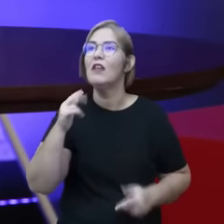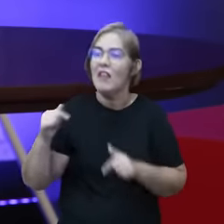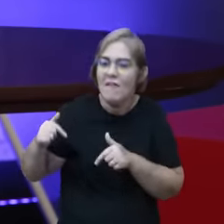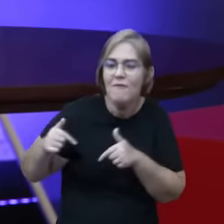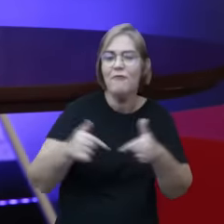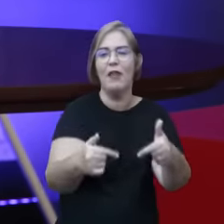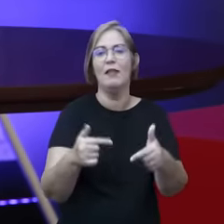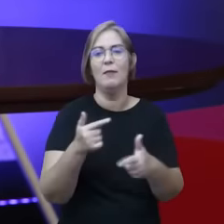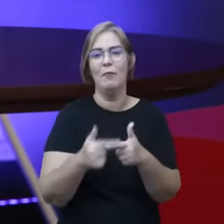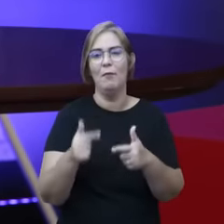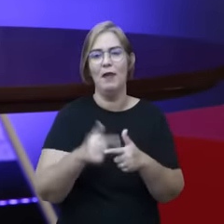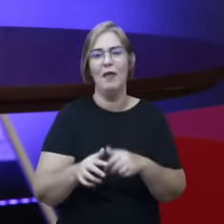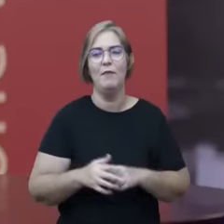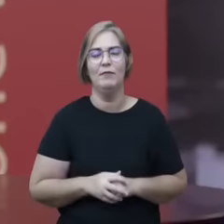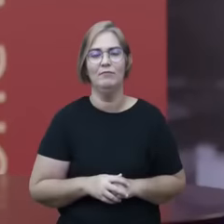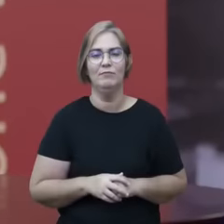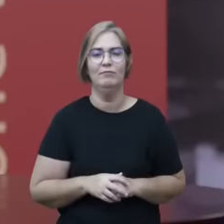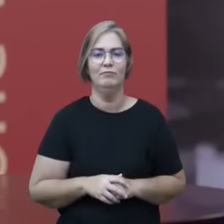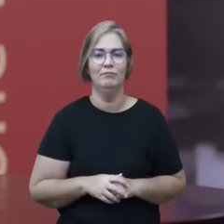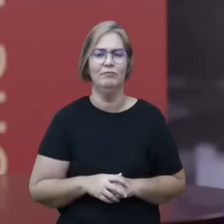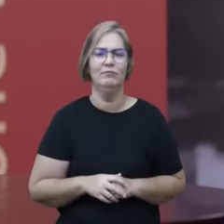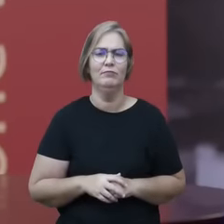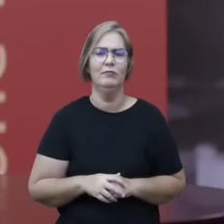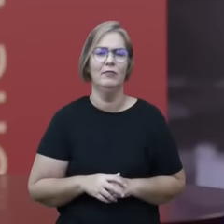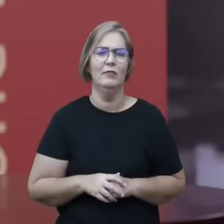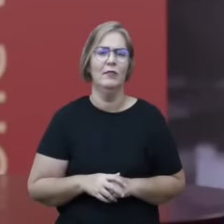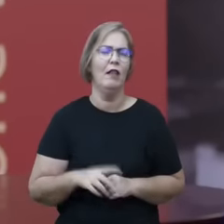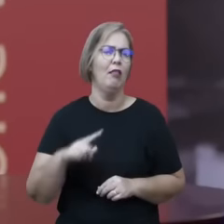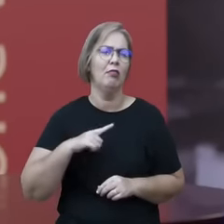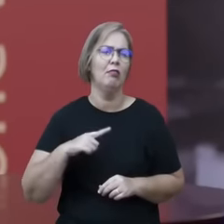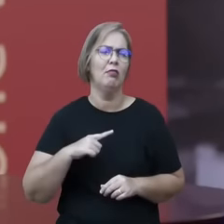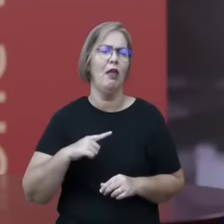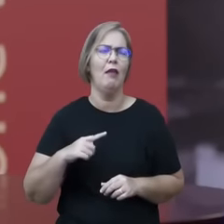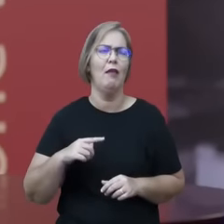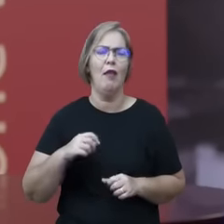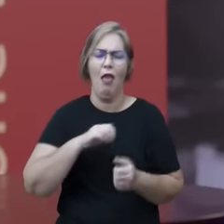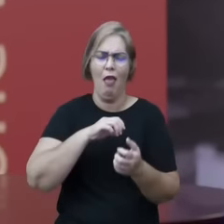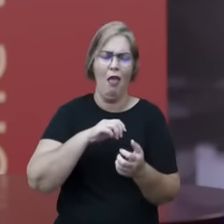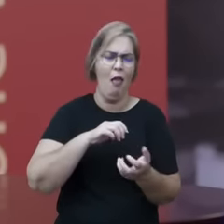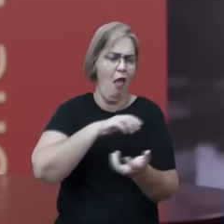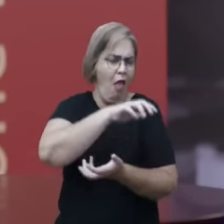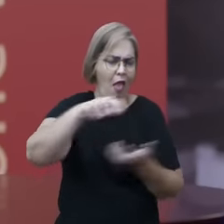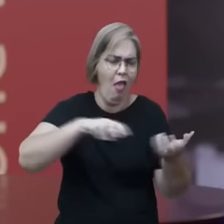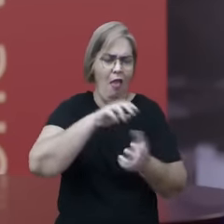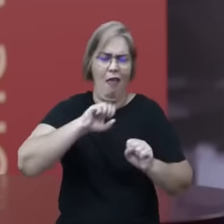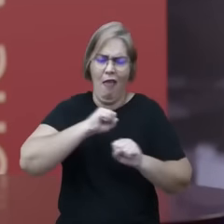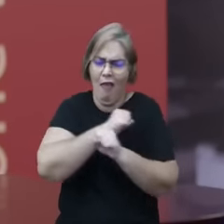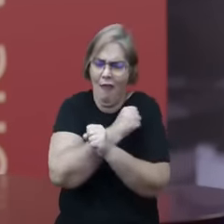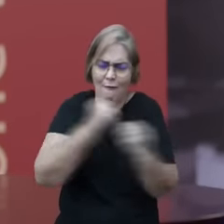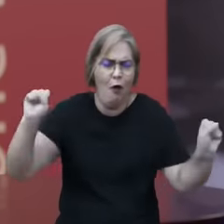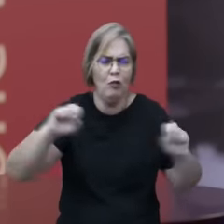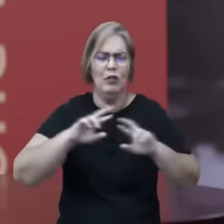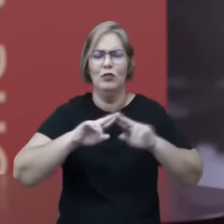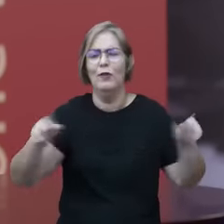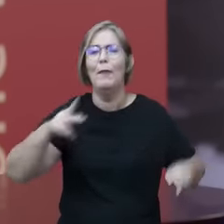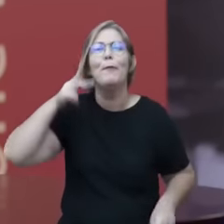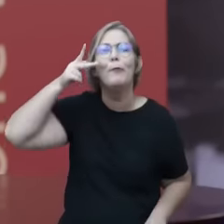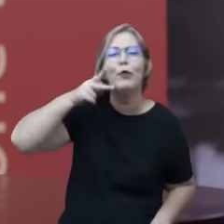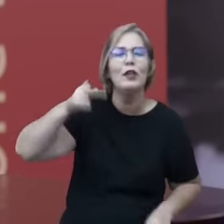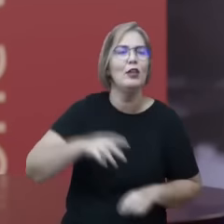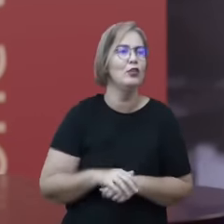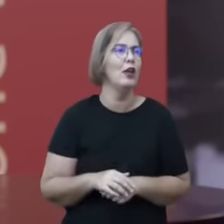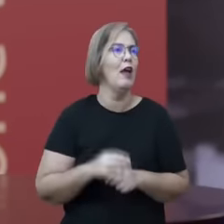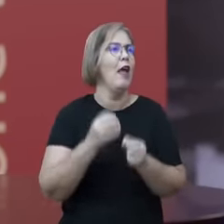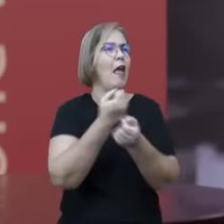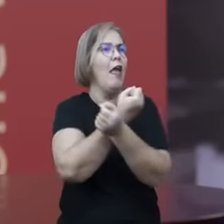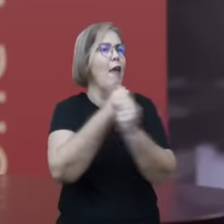a revolta pode ser o domanismo, pode ser o absolutismo político, pode ser eh o a reificação da